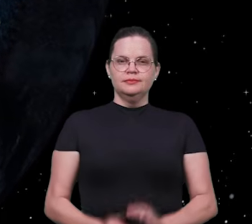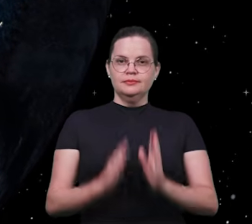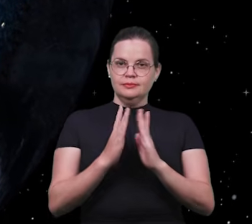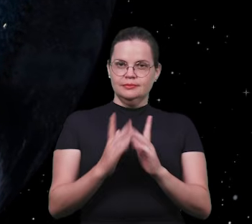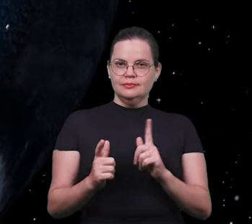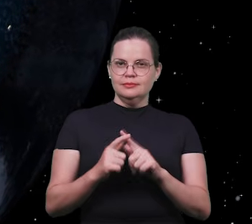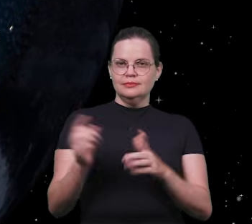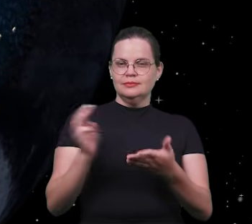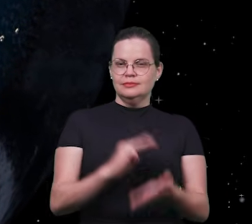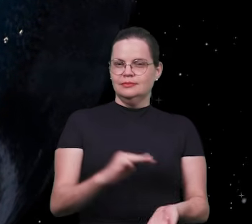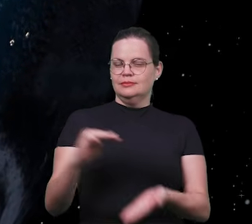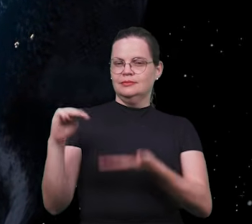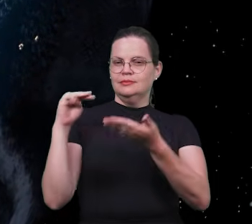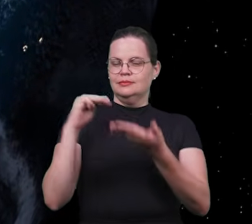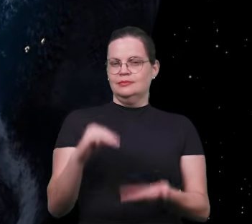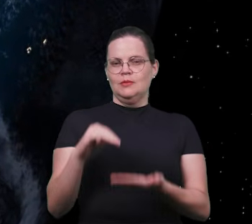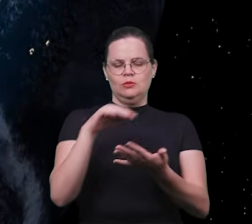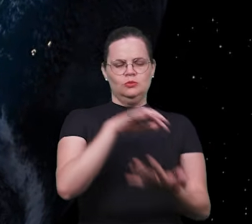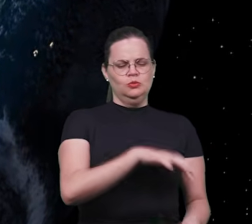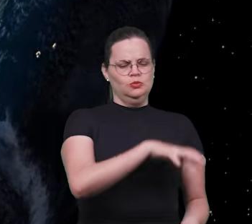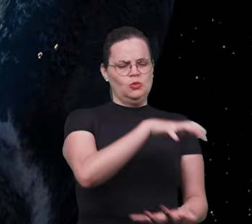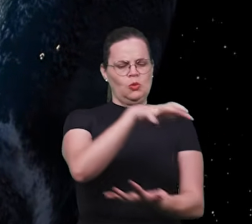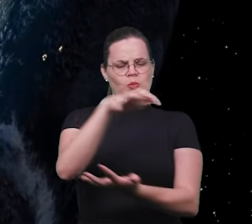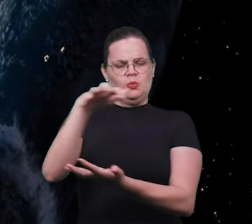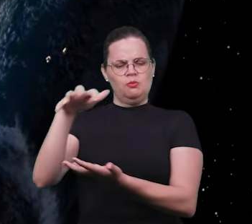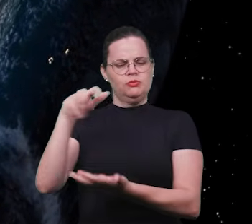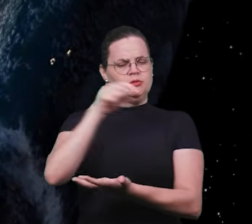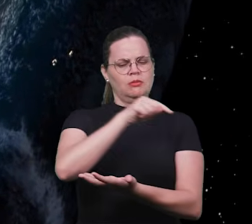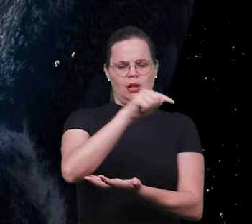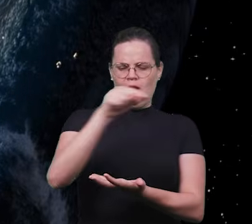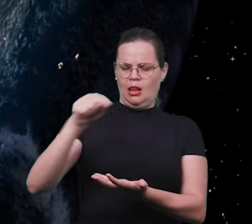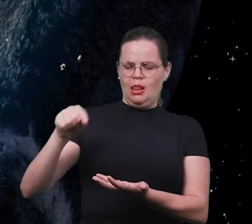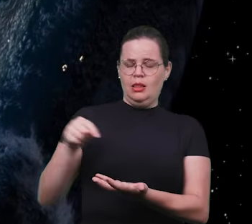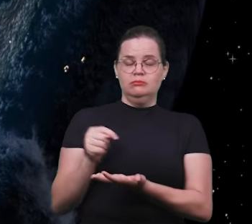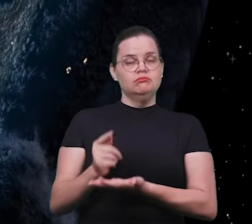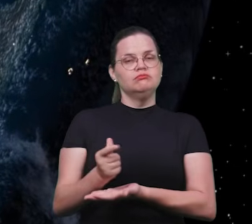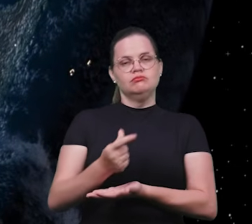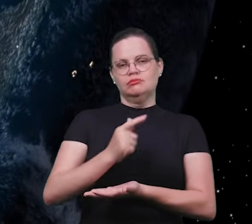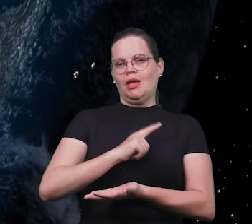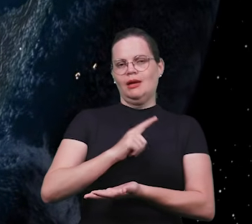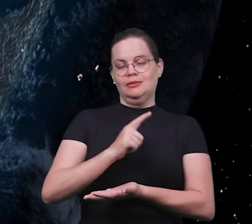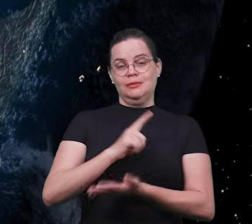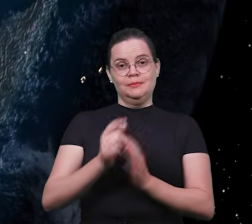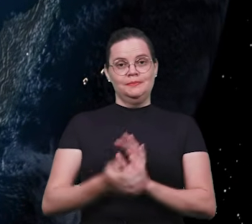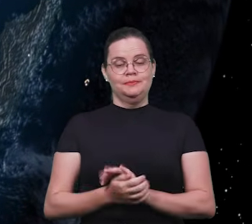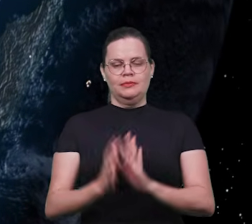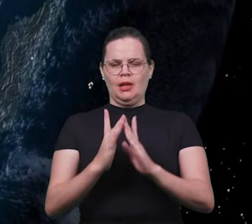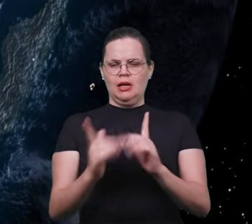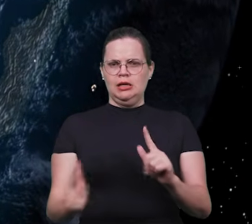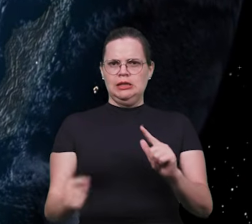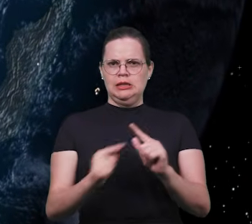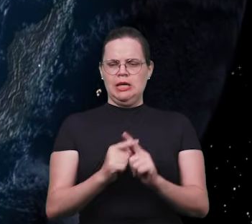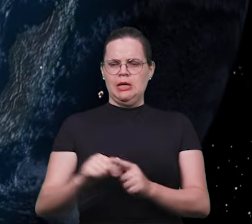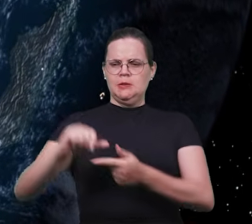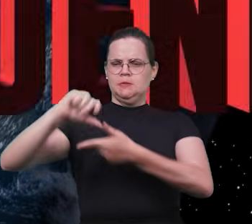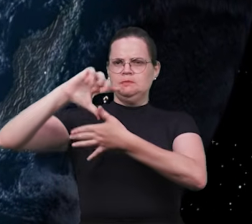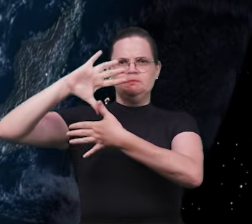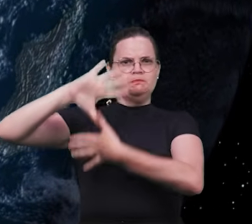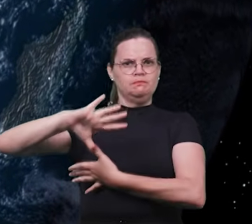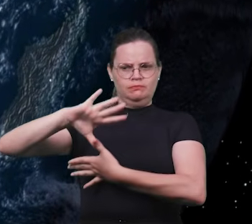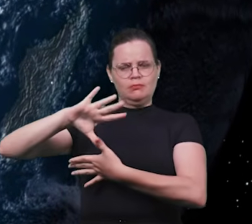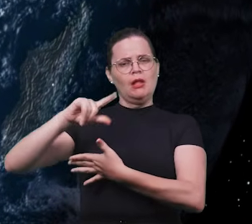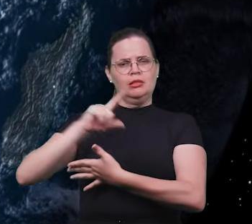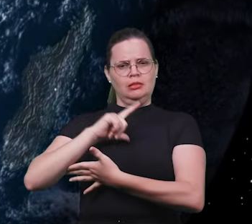A Igreja Cristã Maranata está presente em nações de todos os continentes do planeta. Igrejas de países